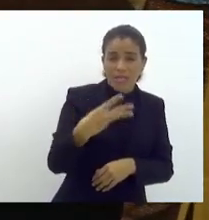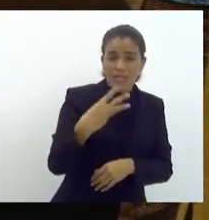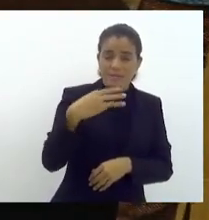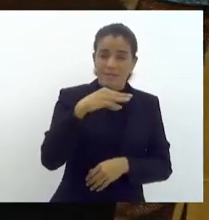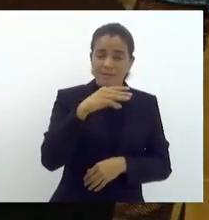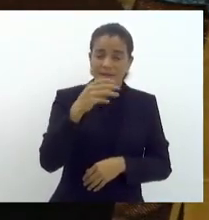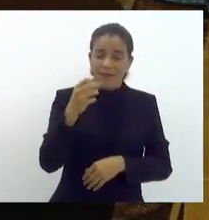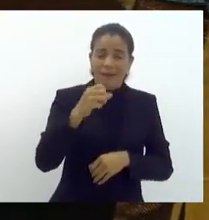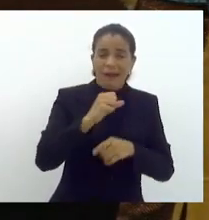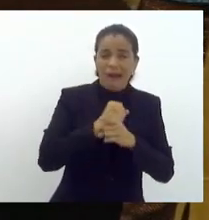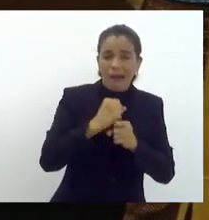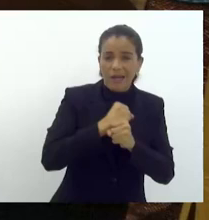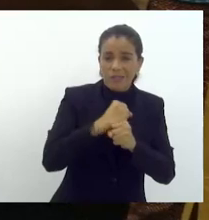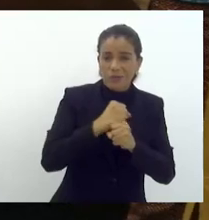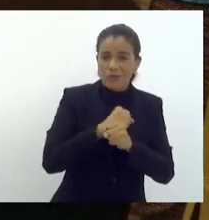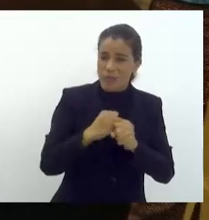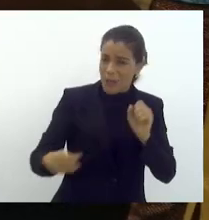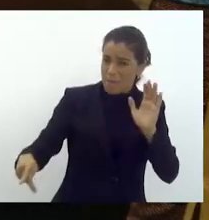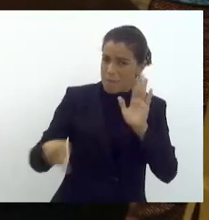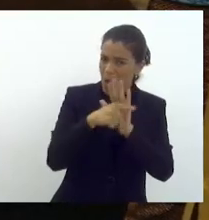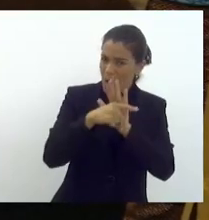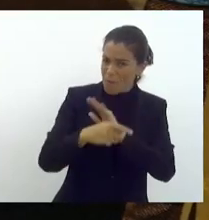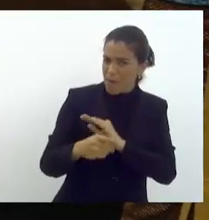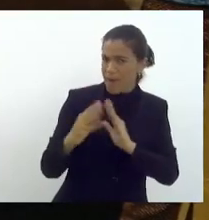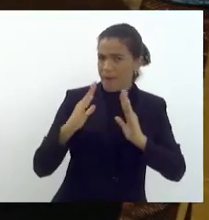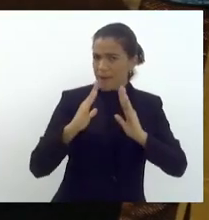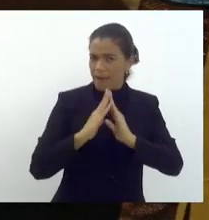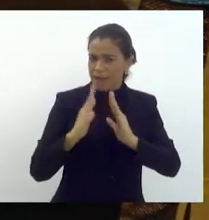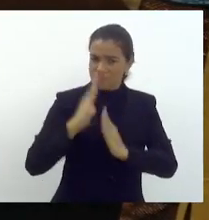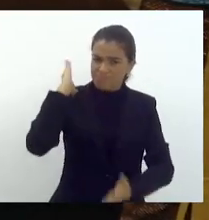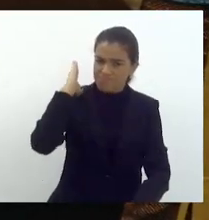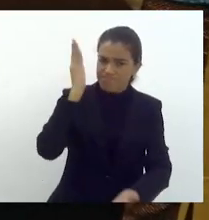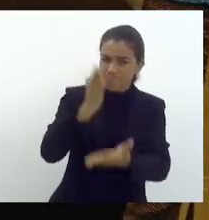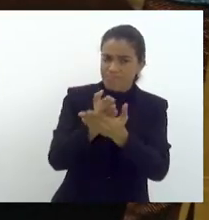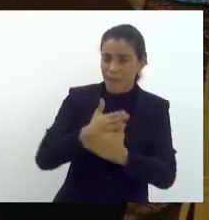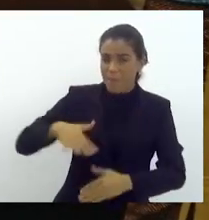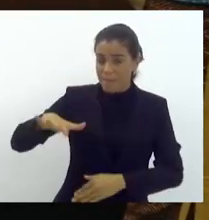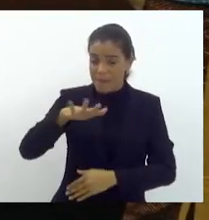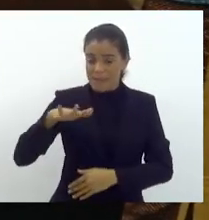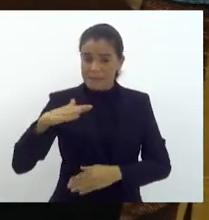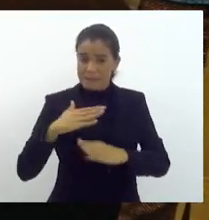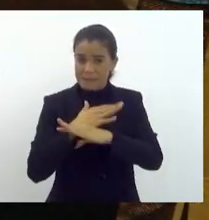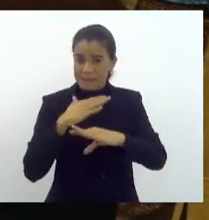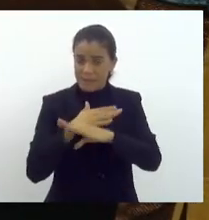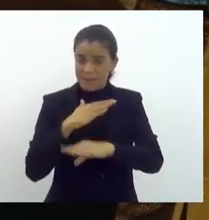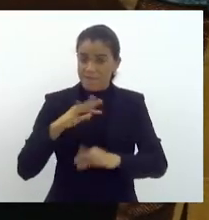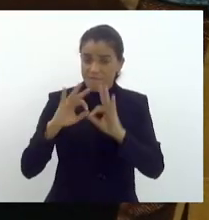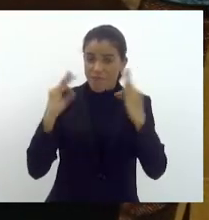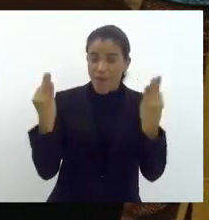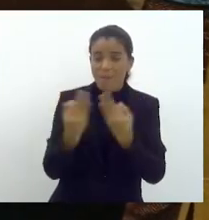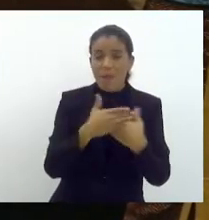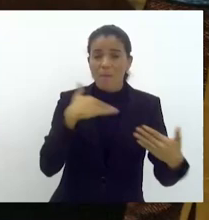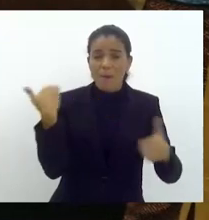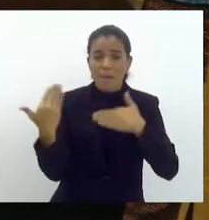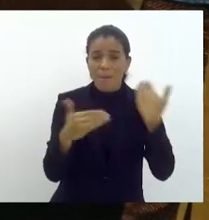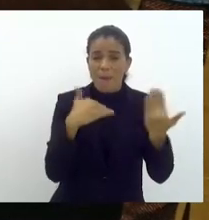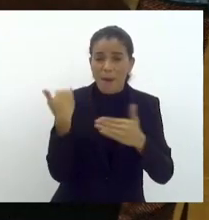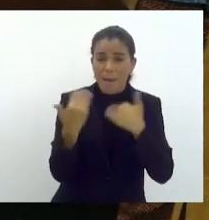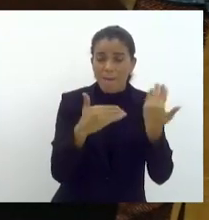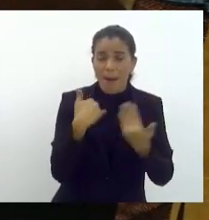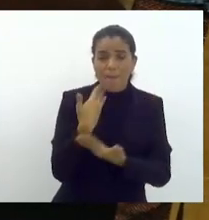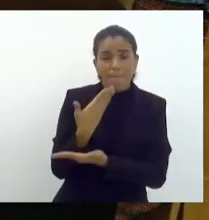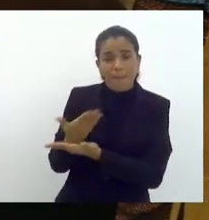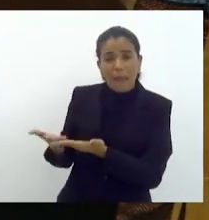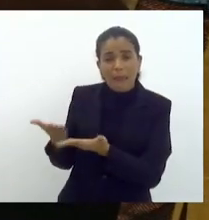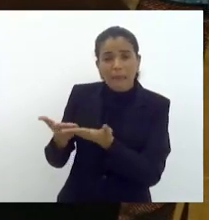que elas possam ter a sua própria casa e que a gente não tenha mais o que acontece na minha região e na minha cidade famílias morrendo perdendo os